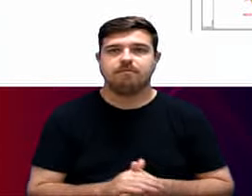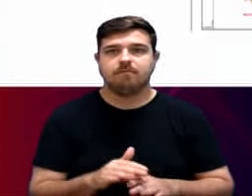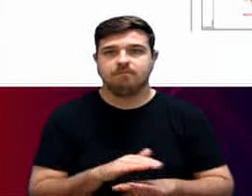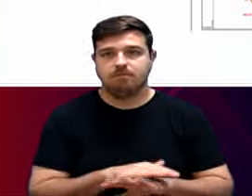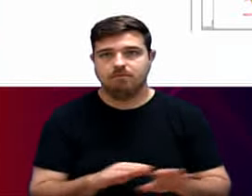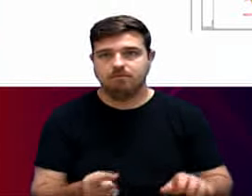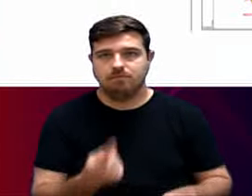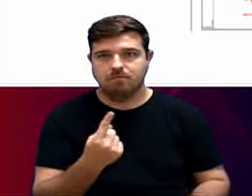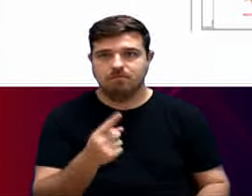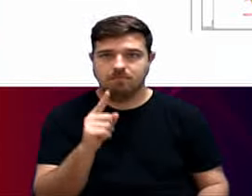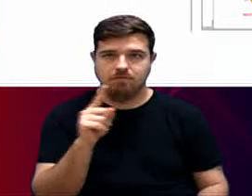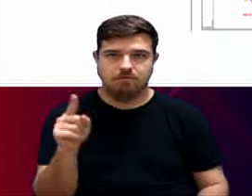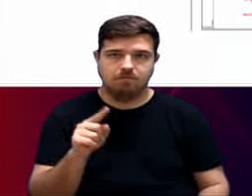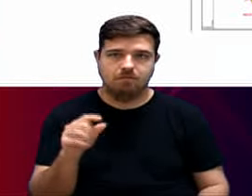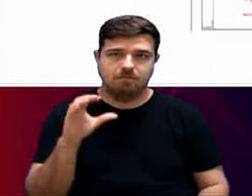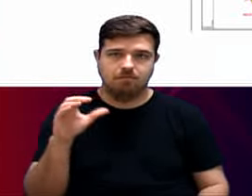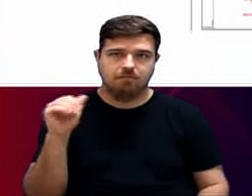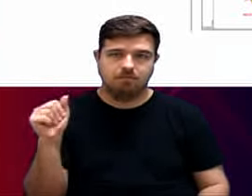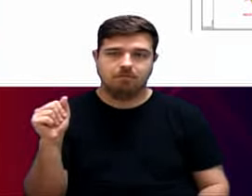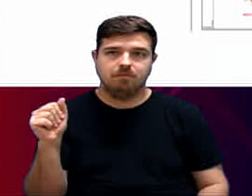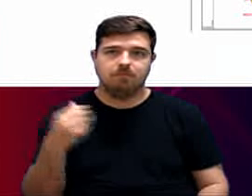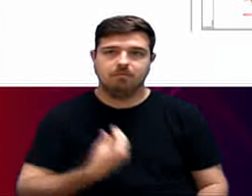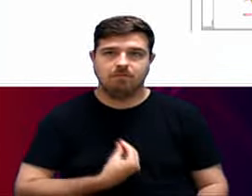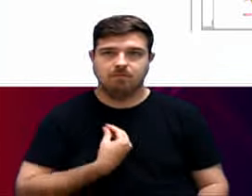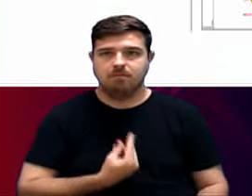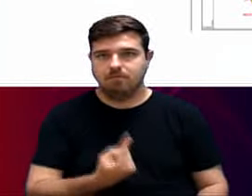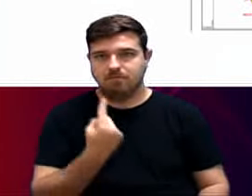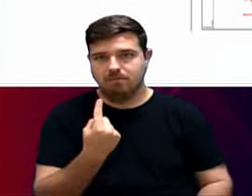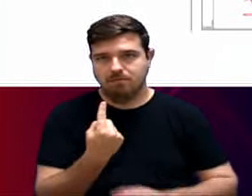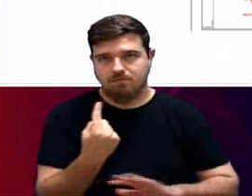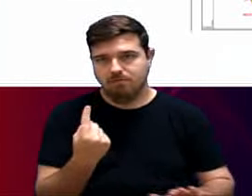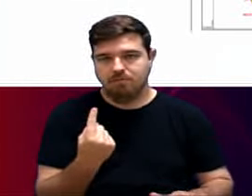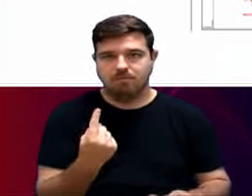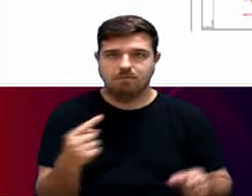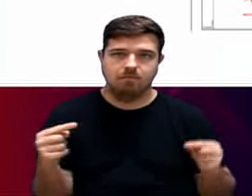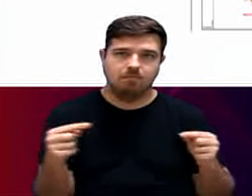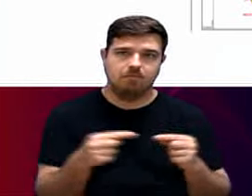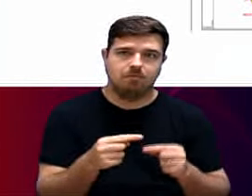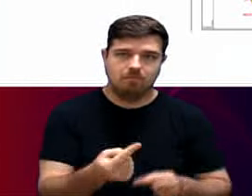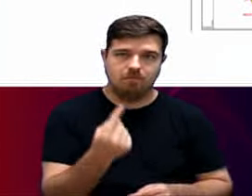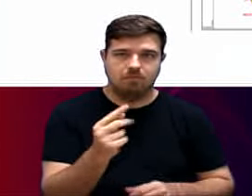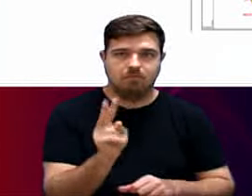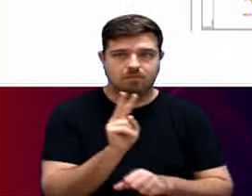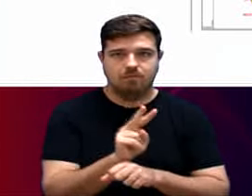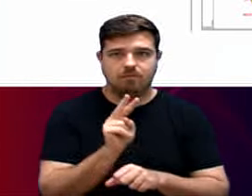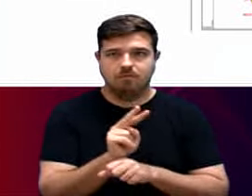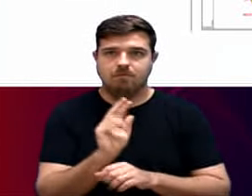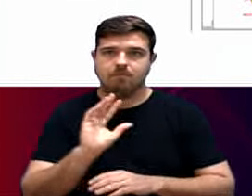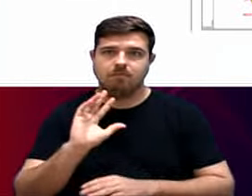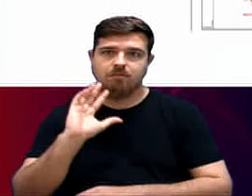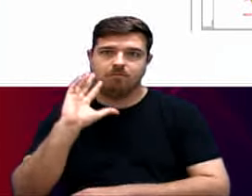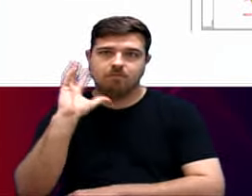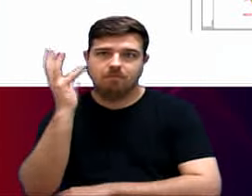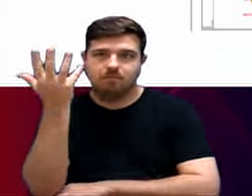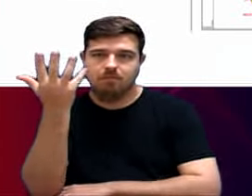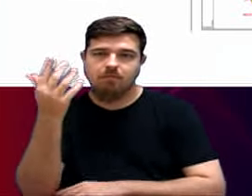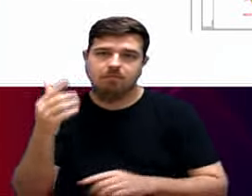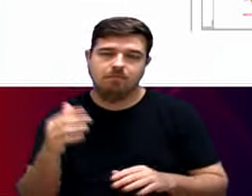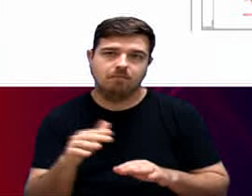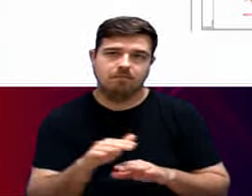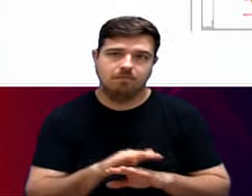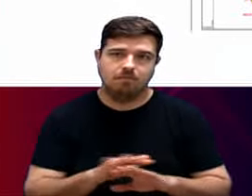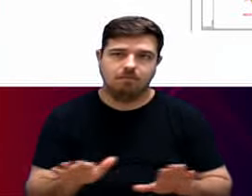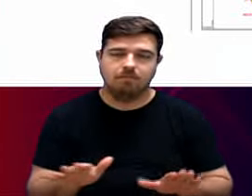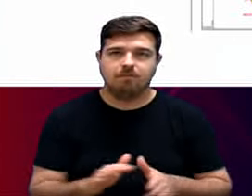zca que é uma área que já era zona de conservação ambiental para baixo adensamento